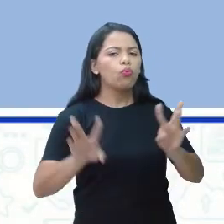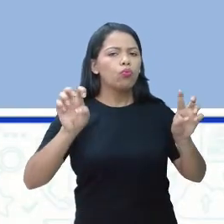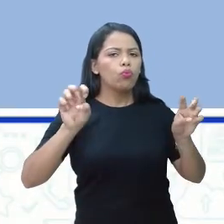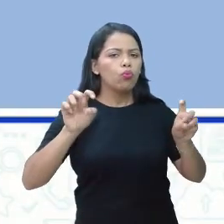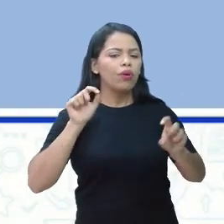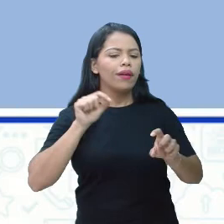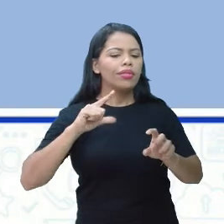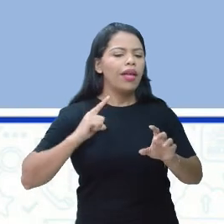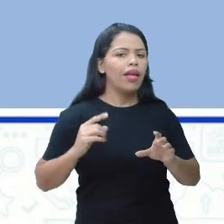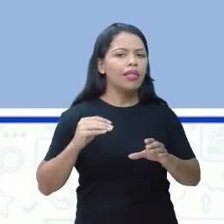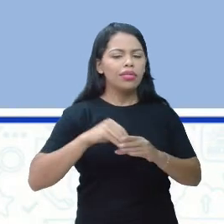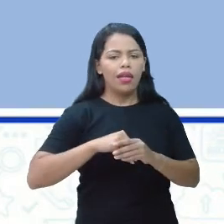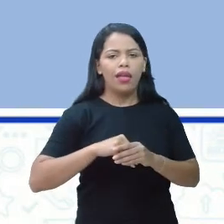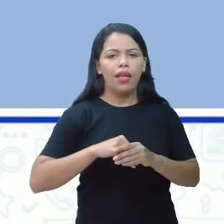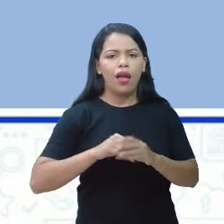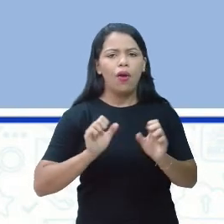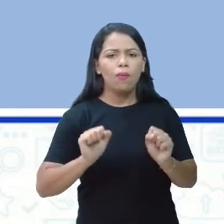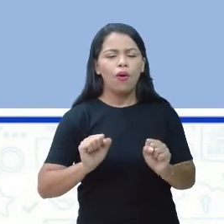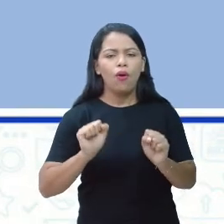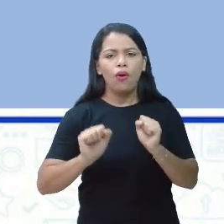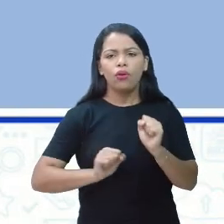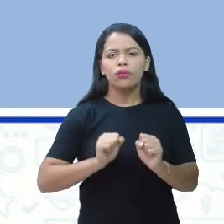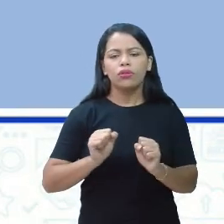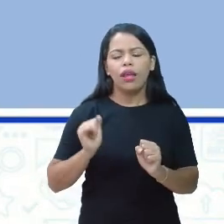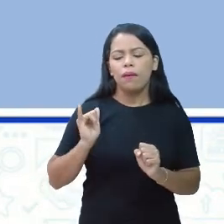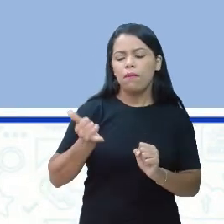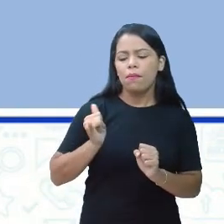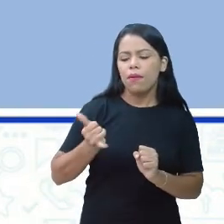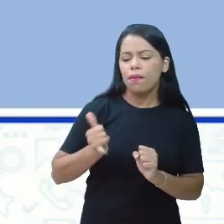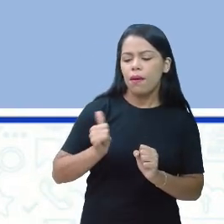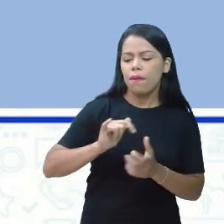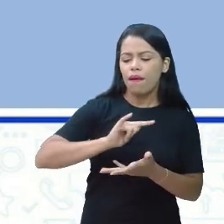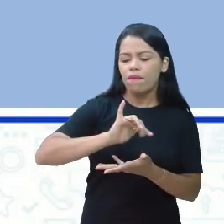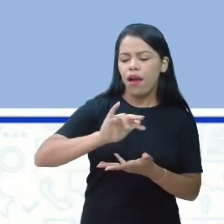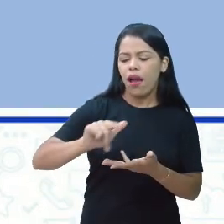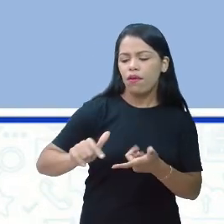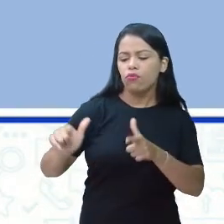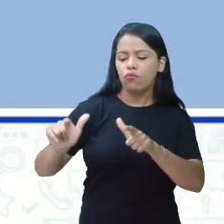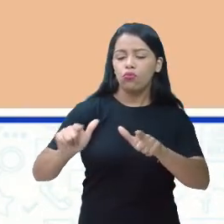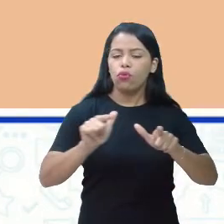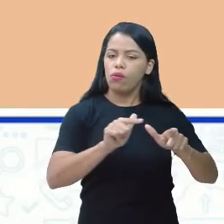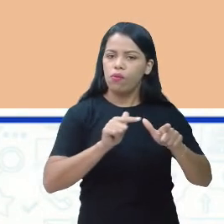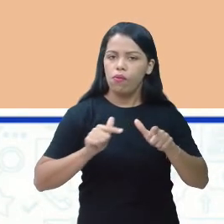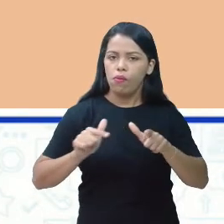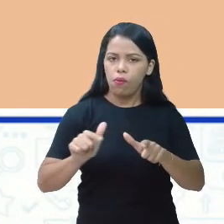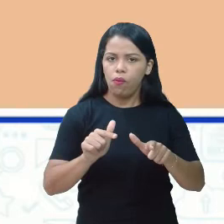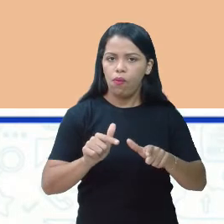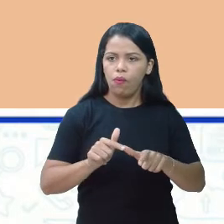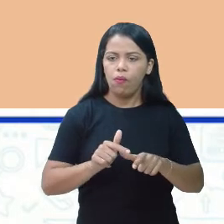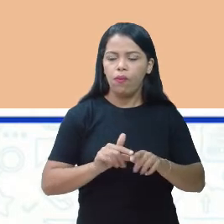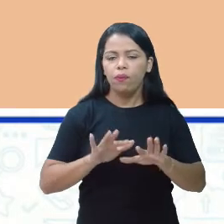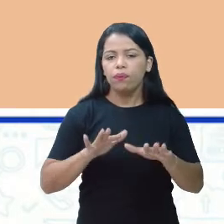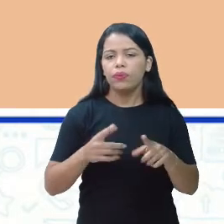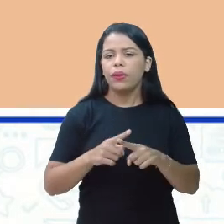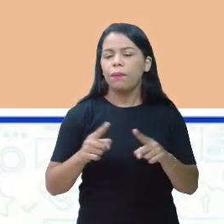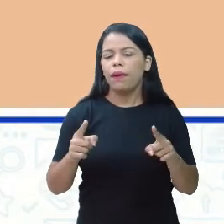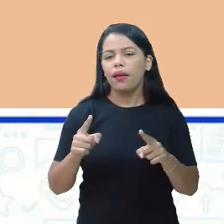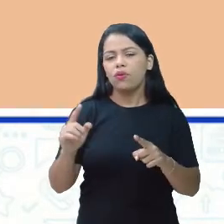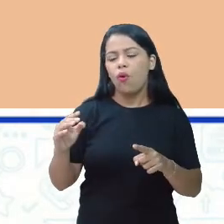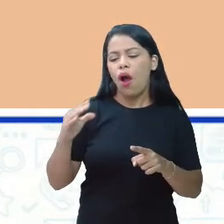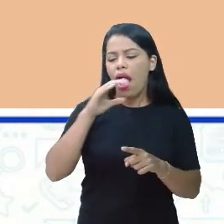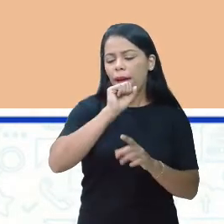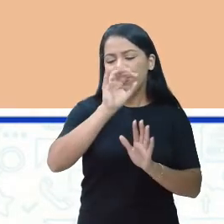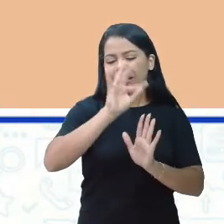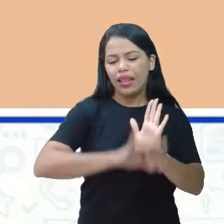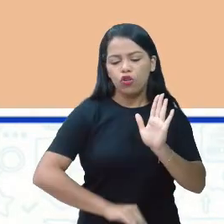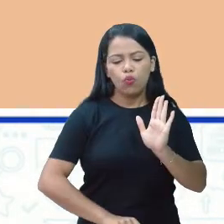das anedotas, elas podem ser contadas em diferentes locais. Embora sejam